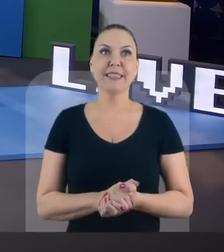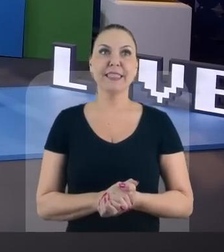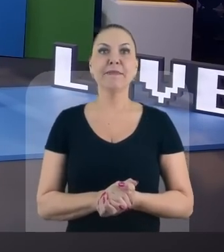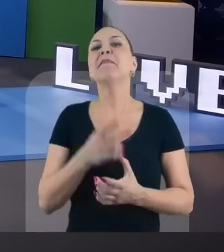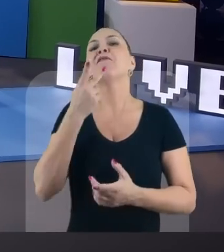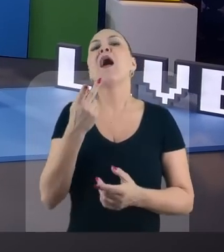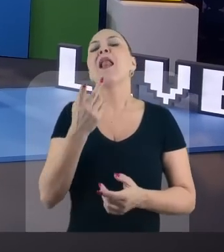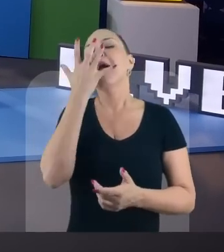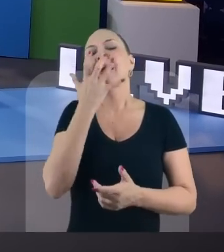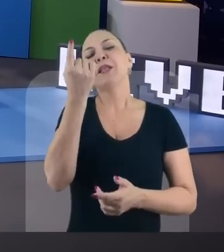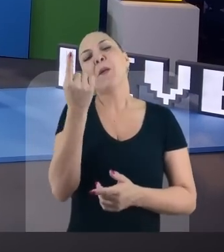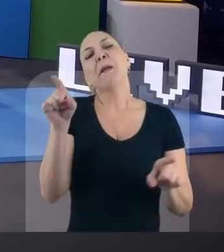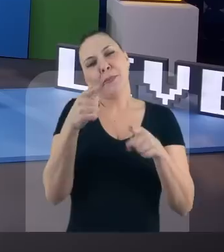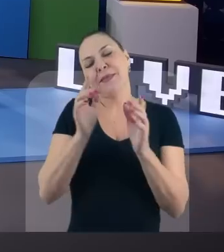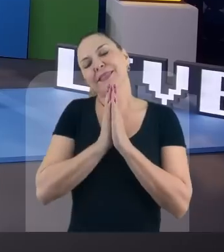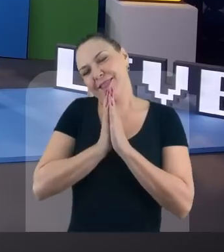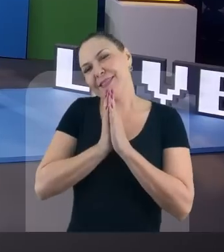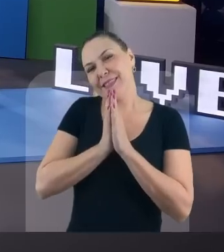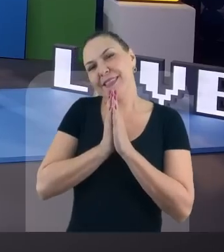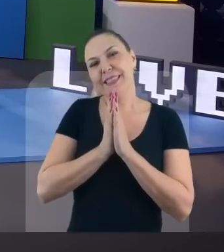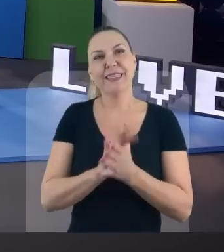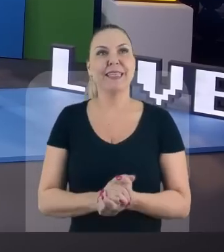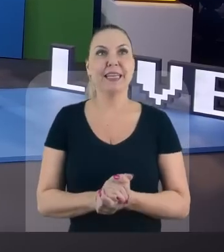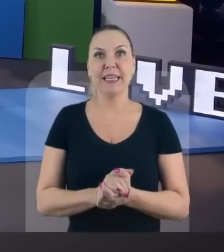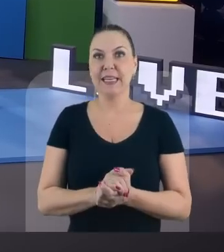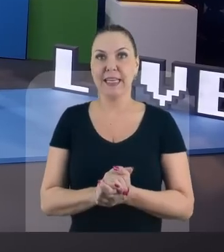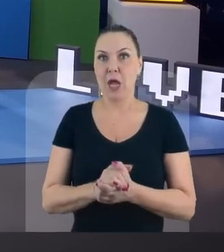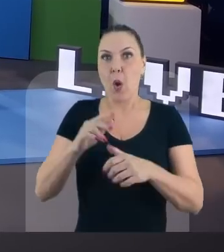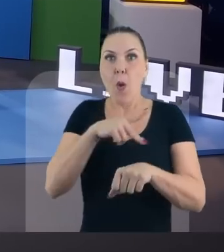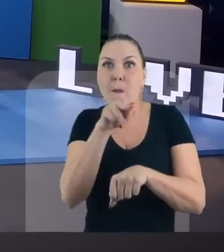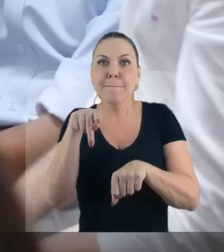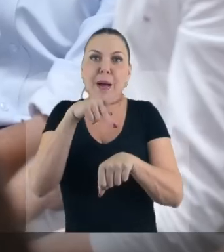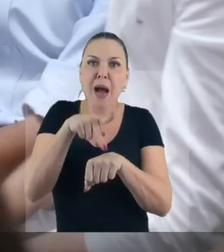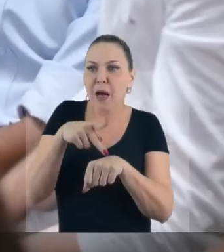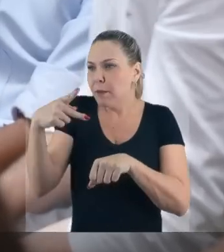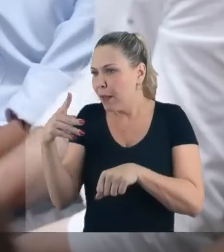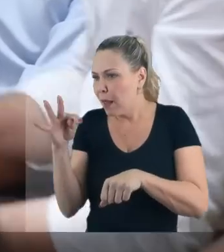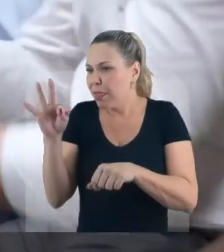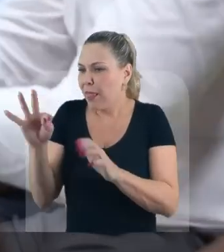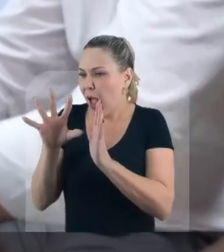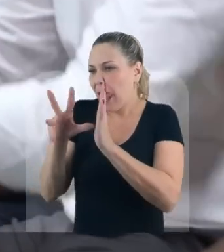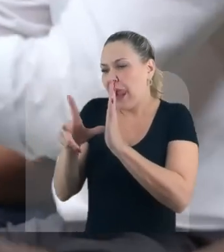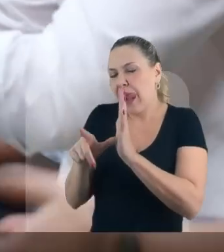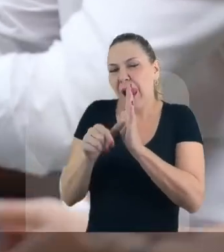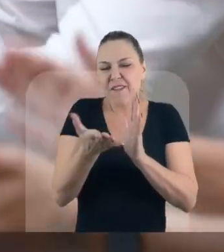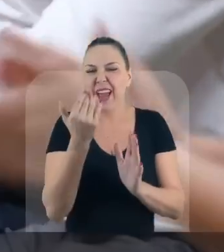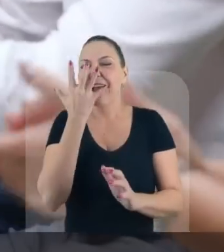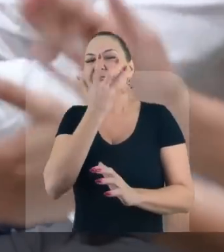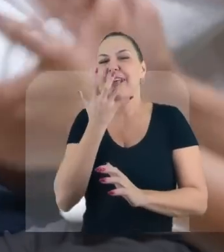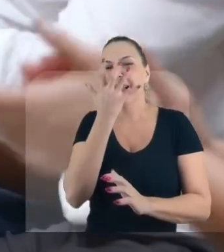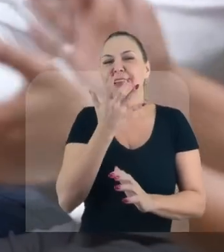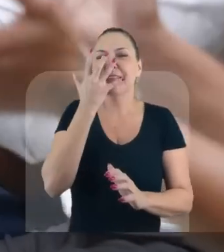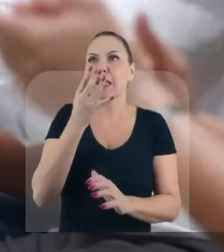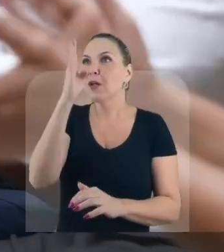Mas ó, conta e canta uma música pra gente, né? Canta aquela lá que foi sucesso. país que o PT roubou. Quem sabe canta